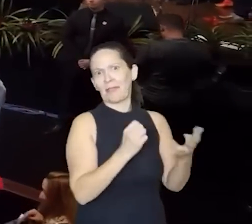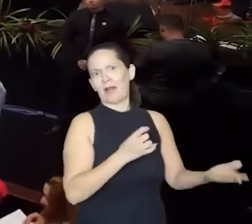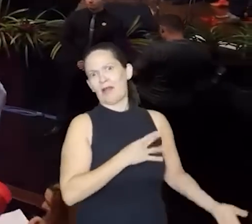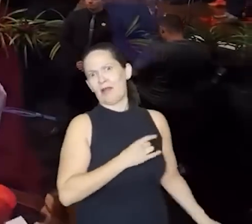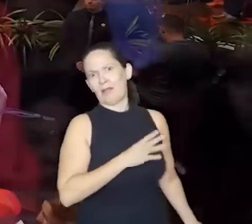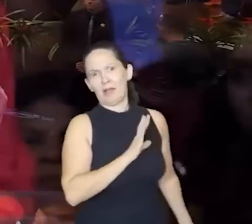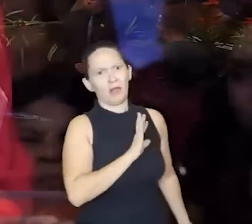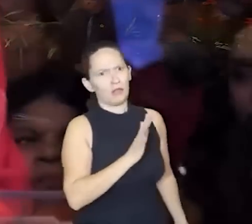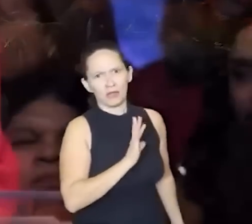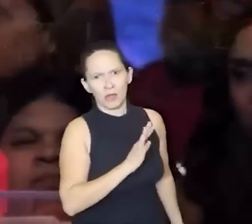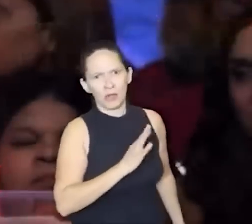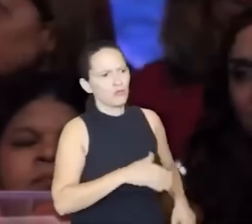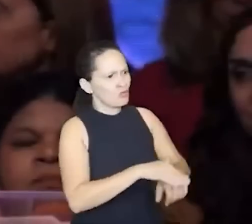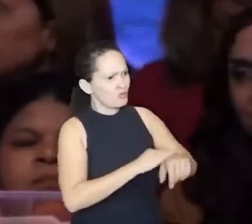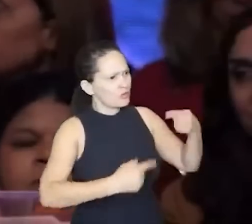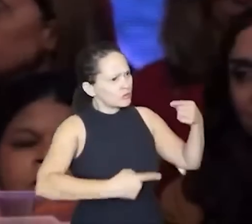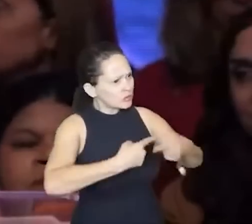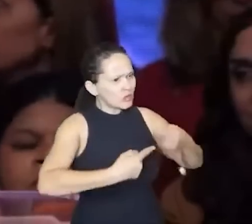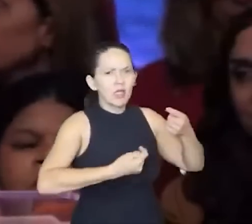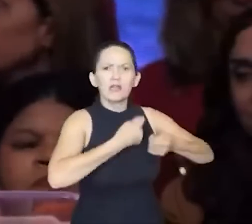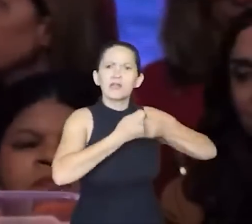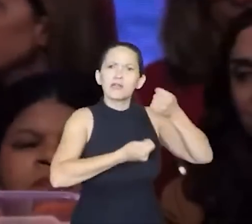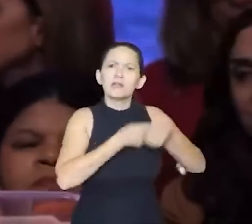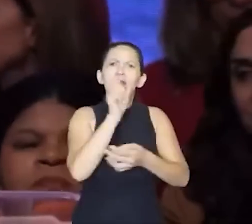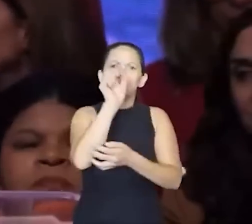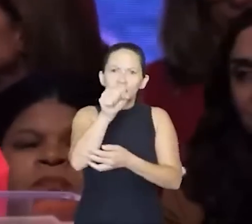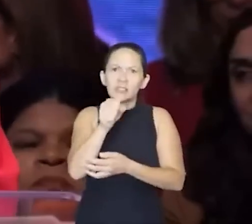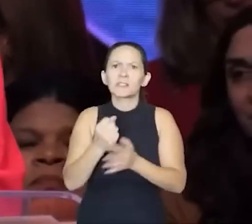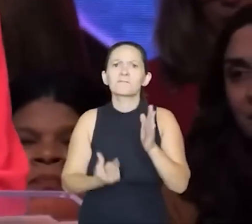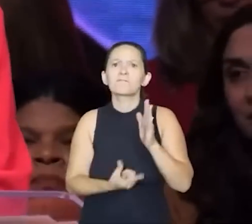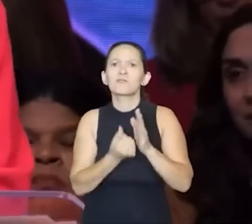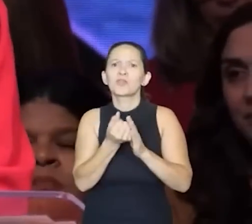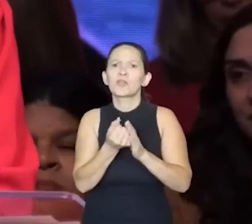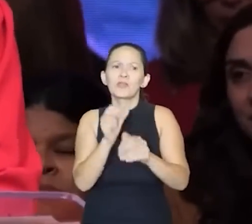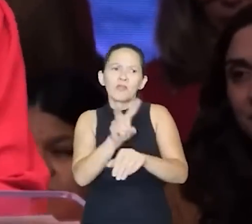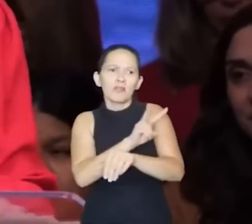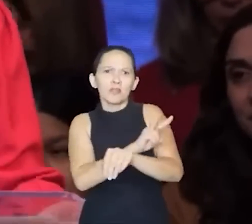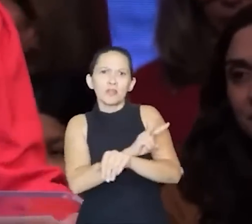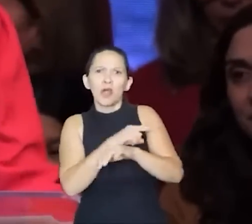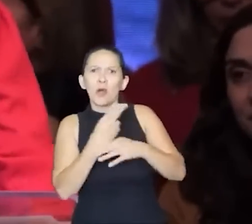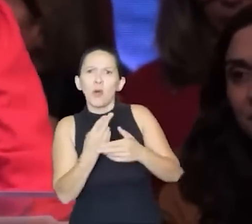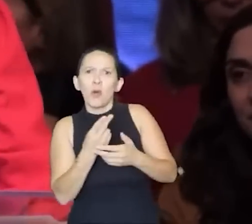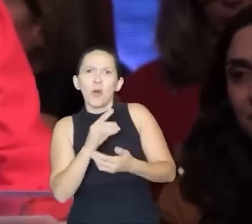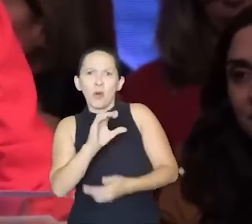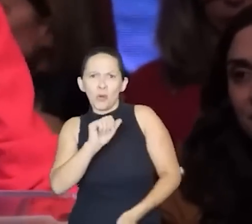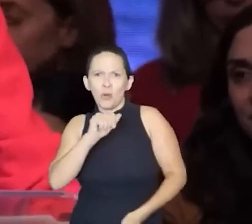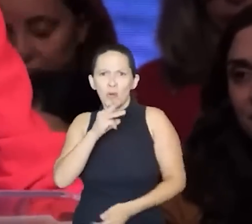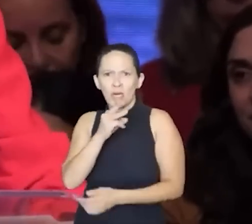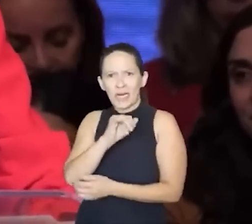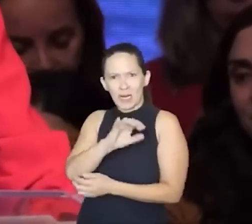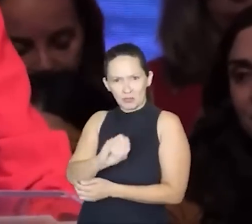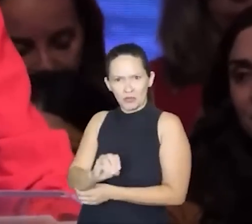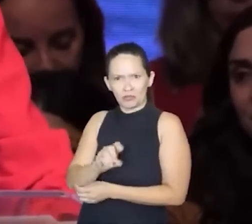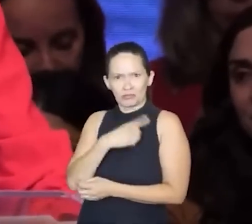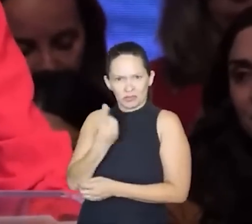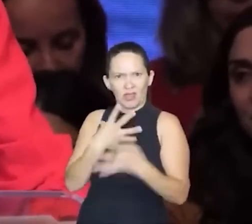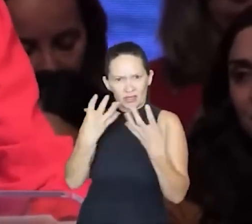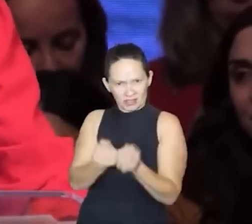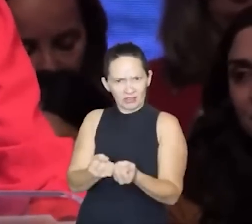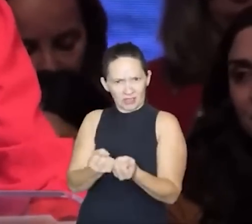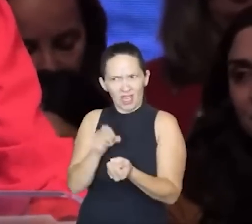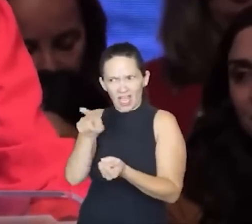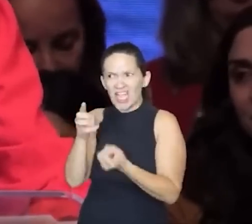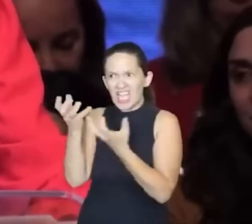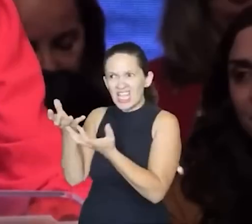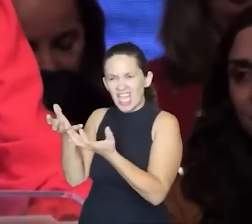debater política econômica, seja ela monetária, fiscal ou cambial, e tentar nos acomodar àqueles que querem assim ou